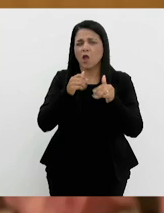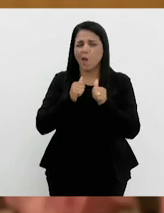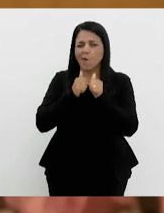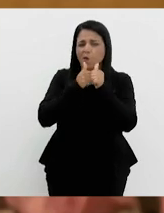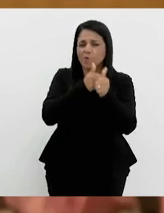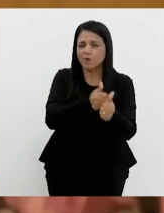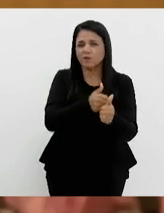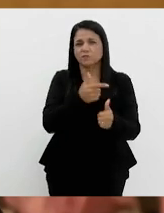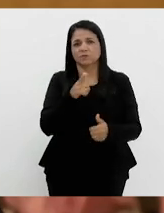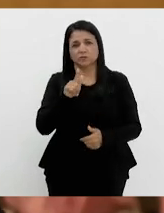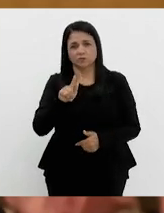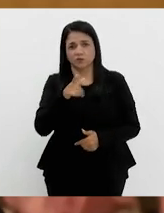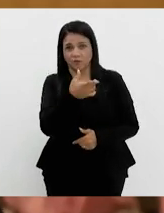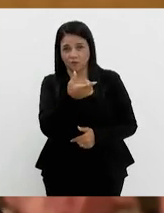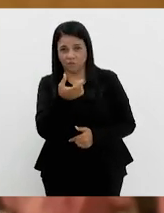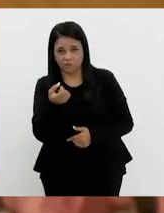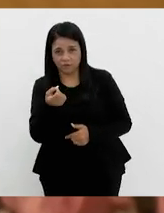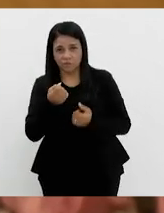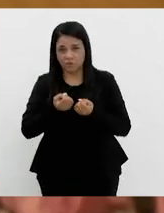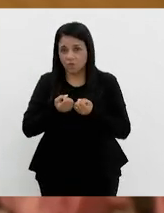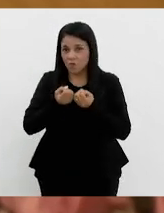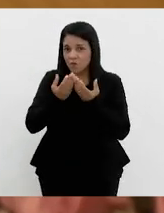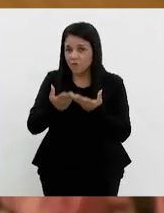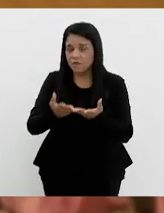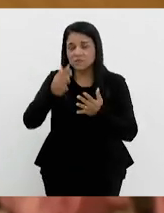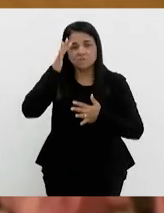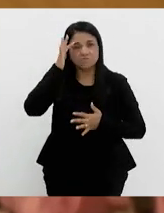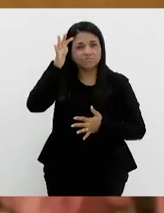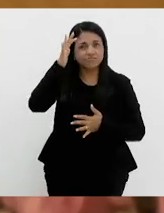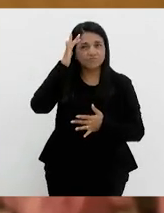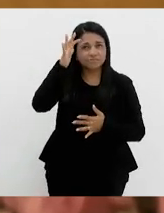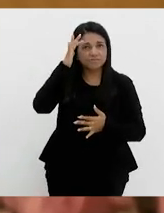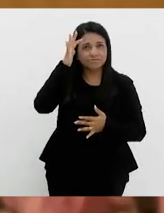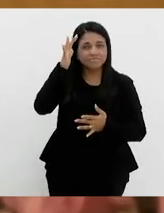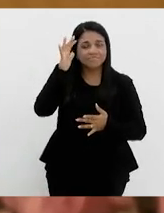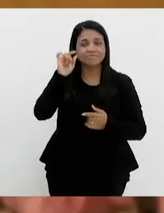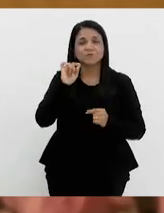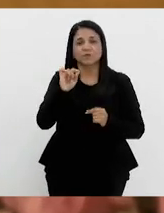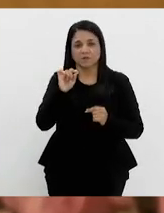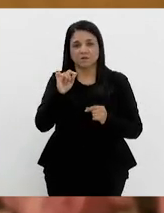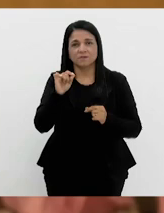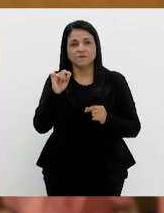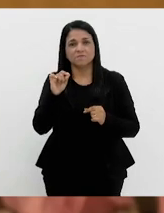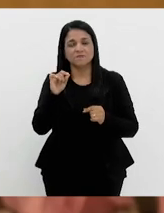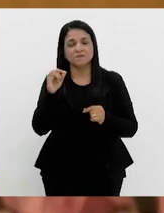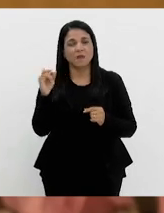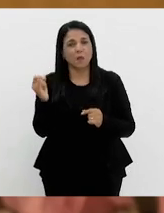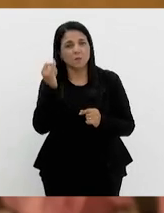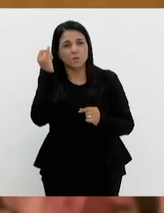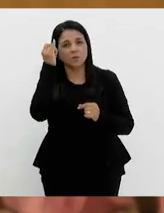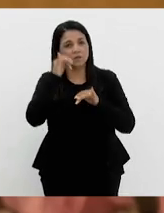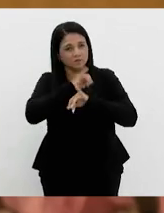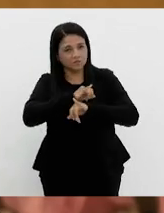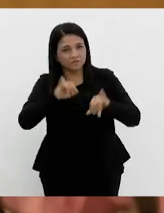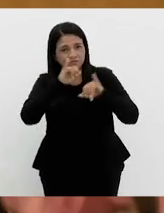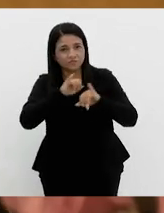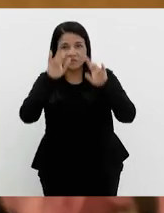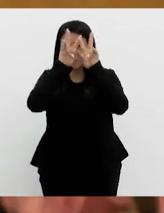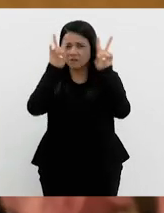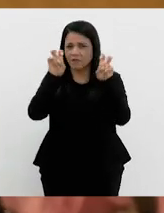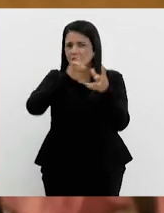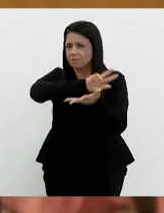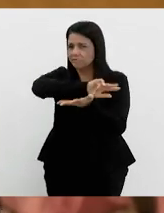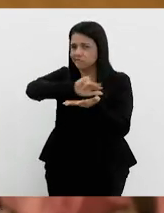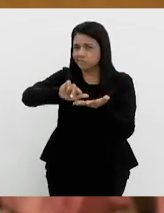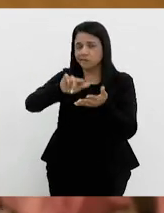e oferecendo Justamente a nossa reflexão nós temos muito muito a redizer com relação aos vários temas queje